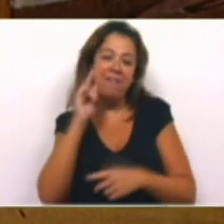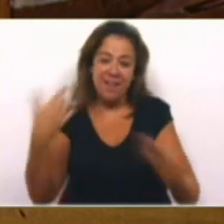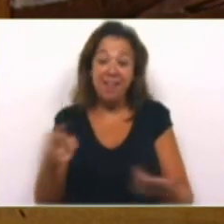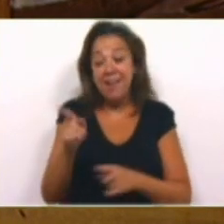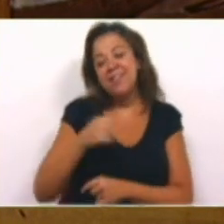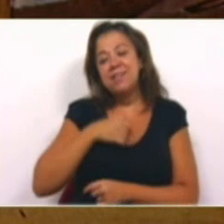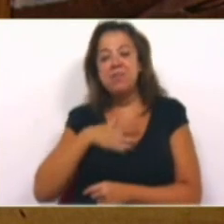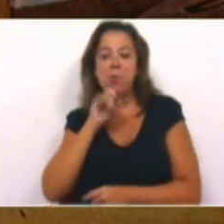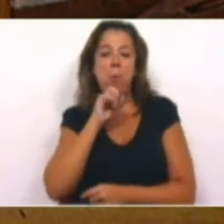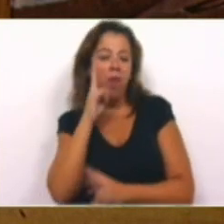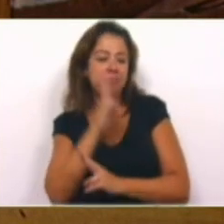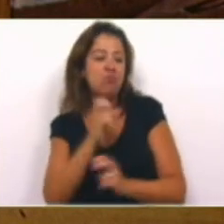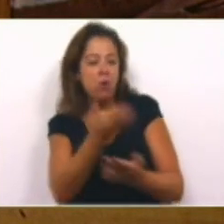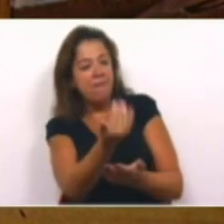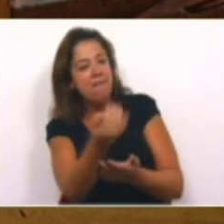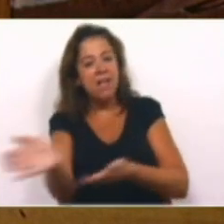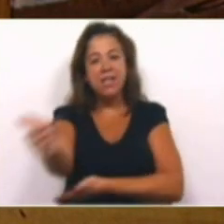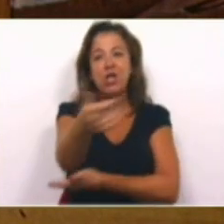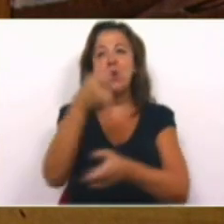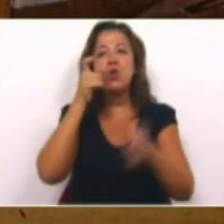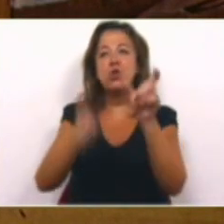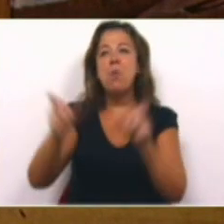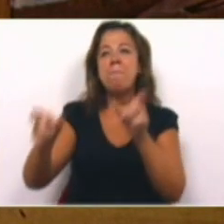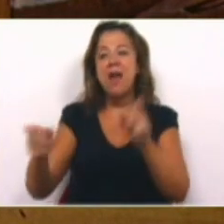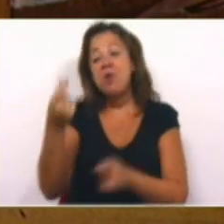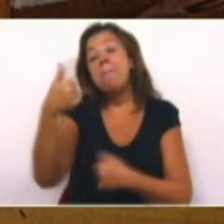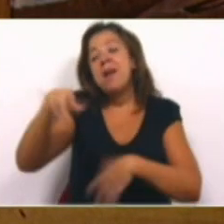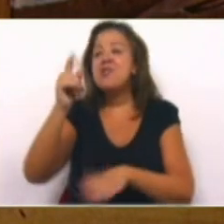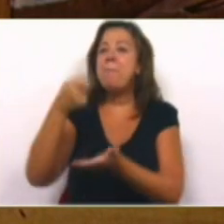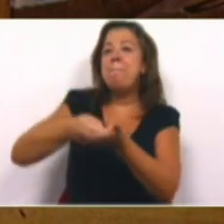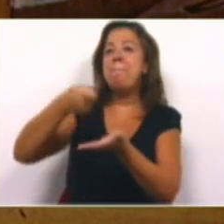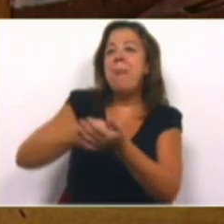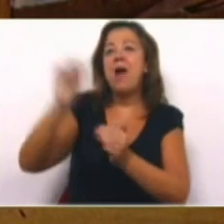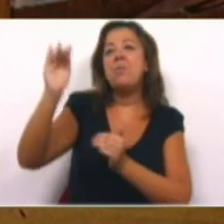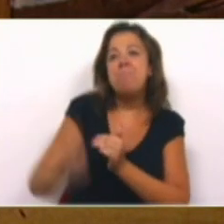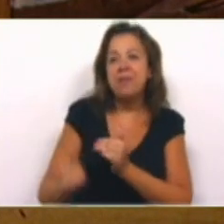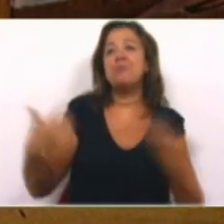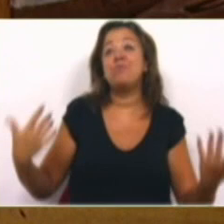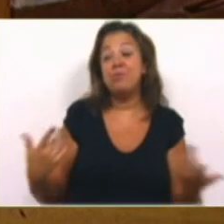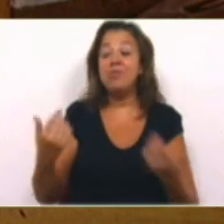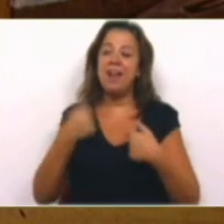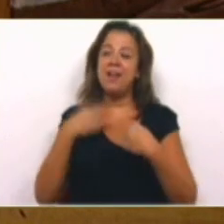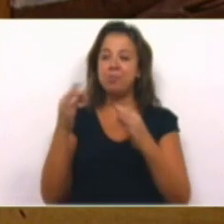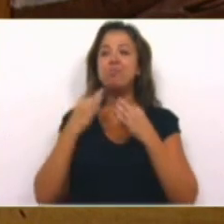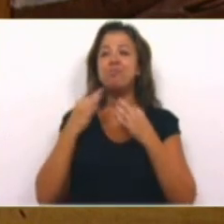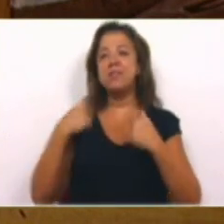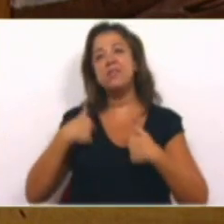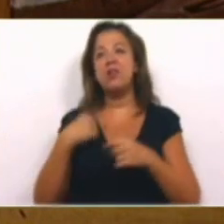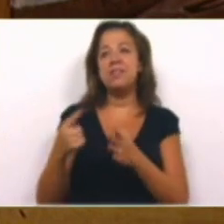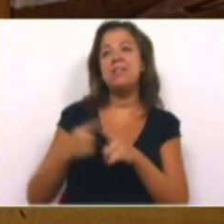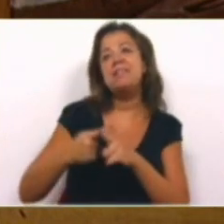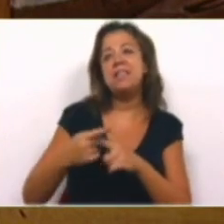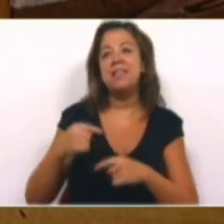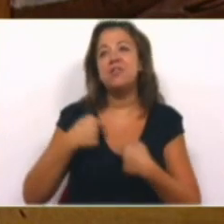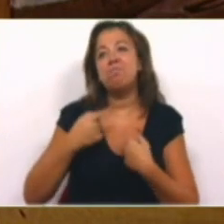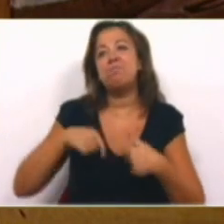possam encontrar recursos humanos, mas pagando menos e servindo os seus interesses particulares.